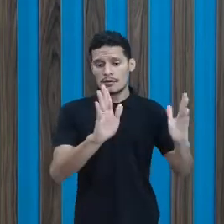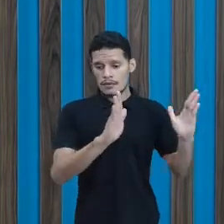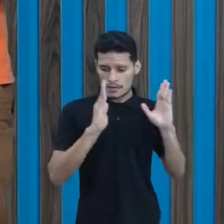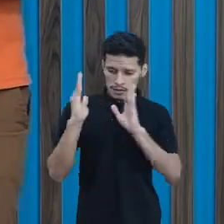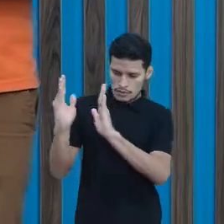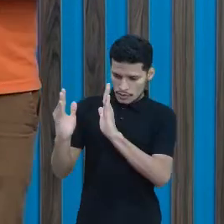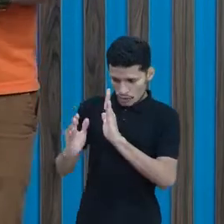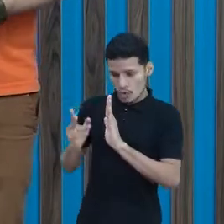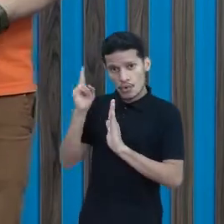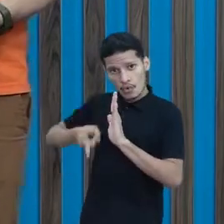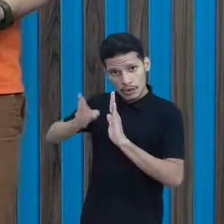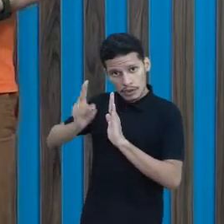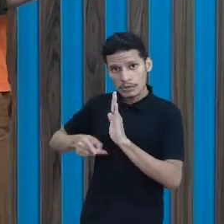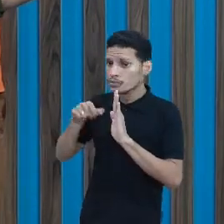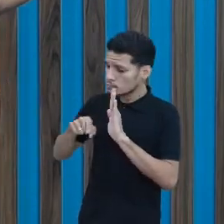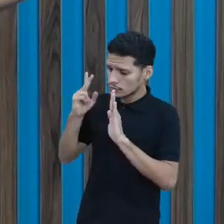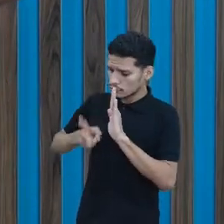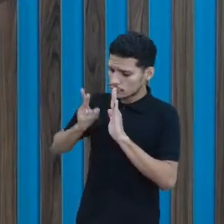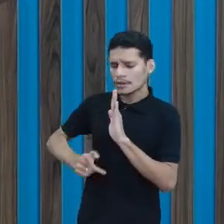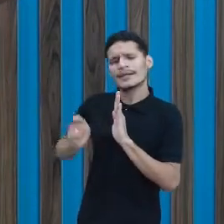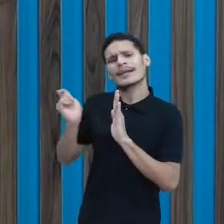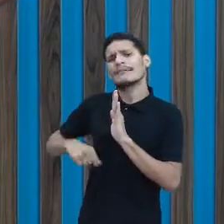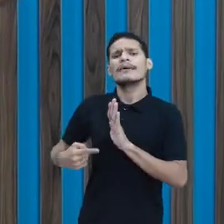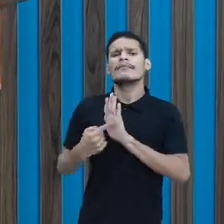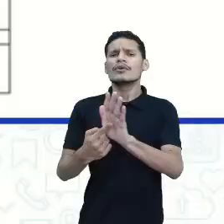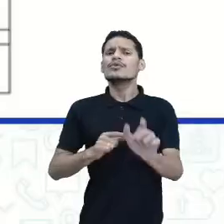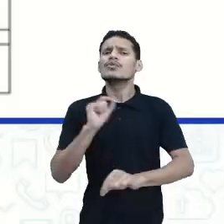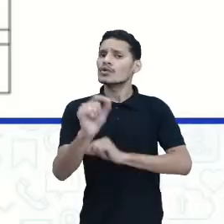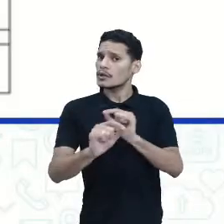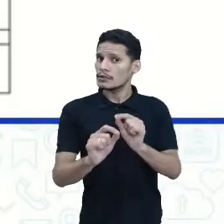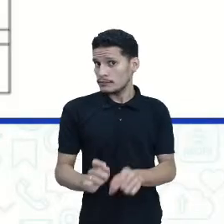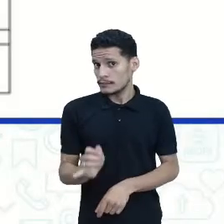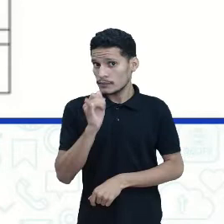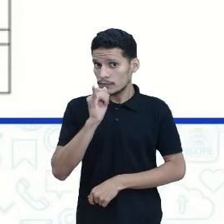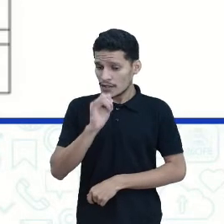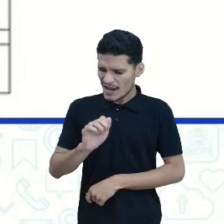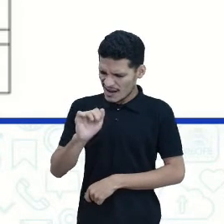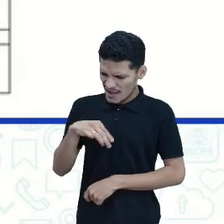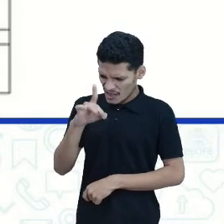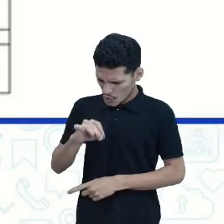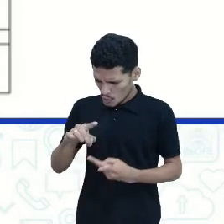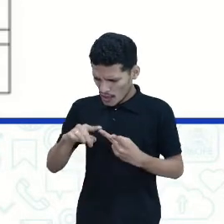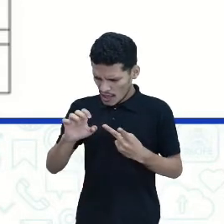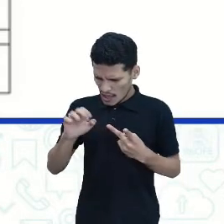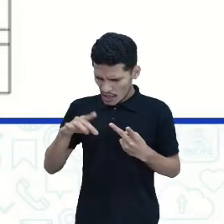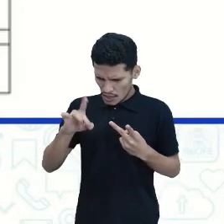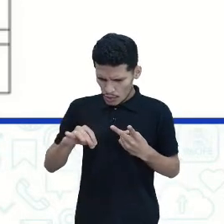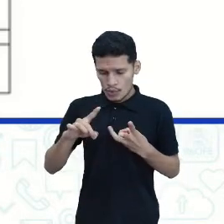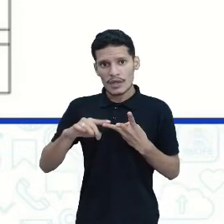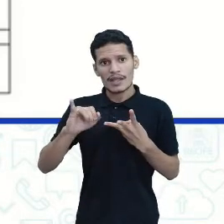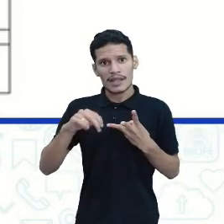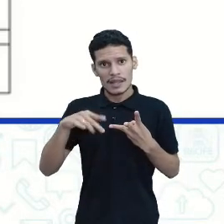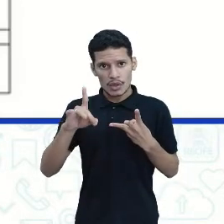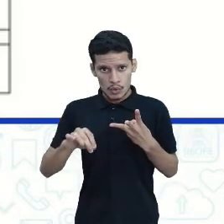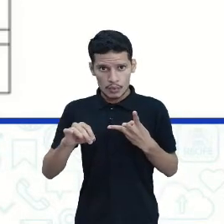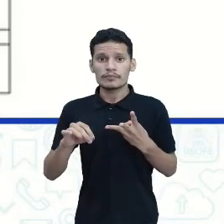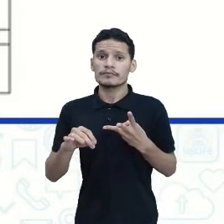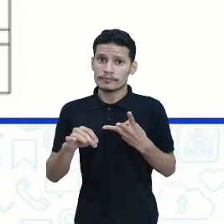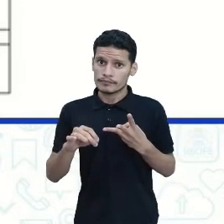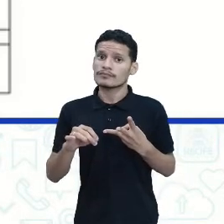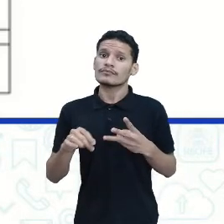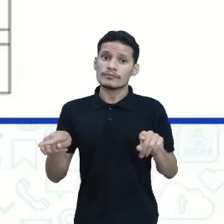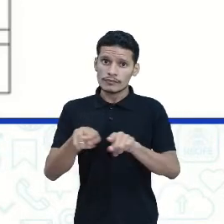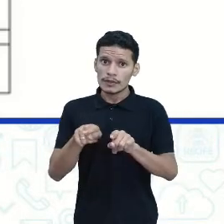dar a ideia de continuidade através do ando, endo, indo, que é o ing, tá? E através